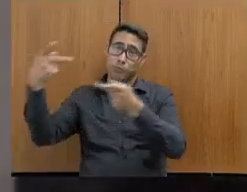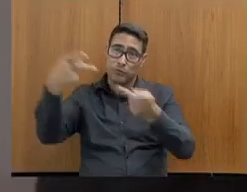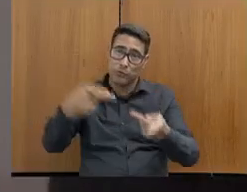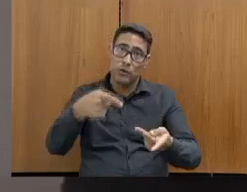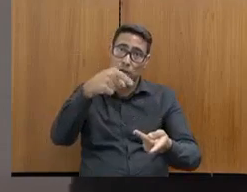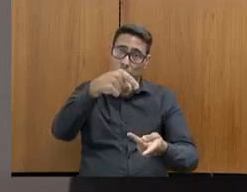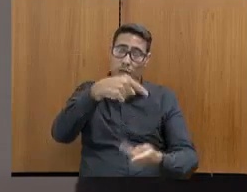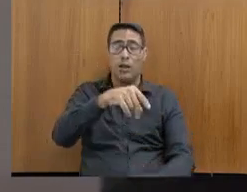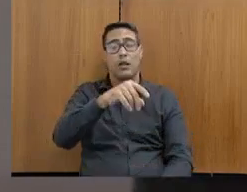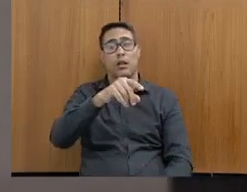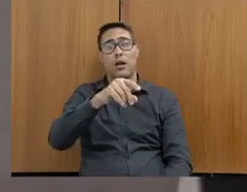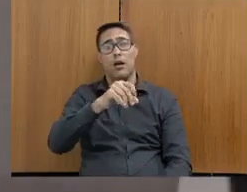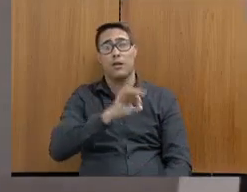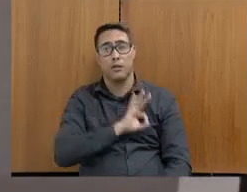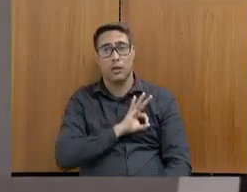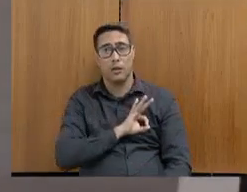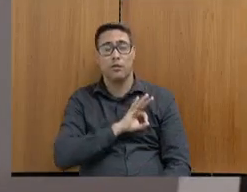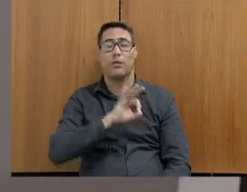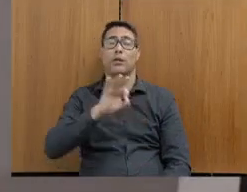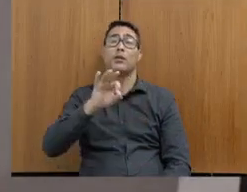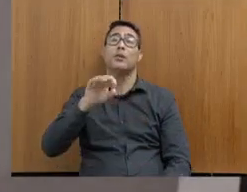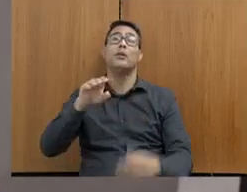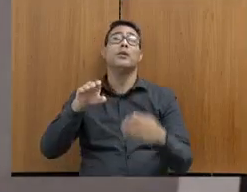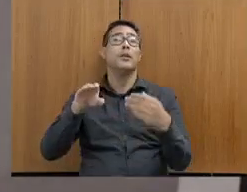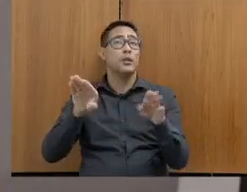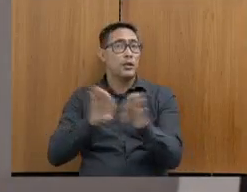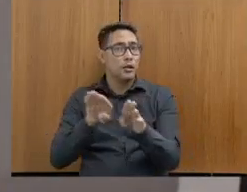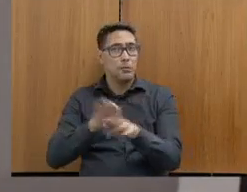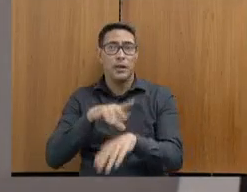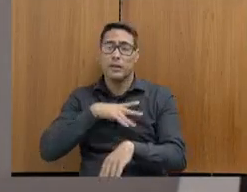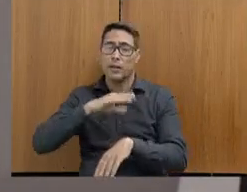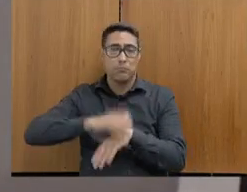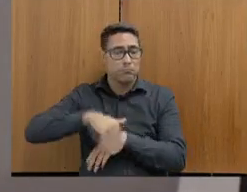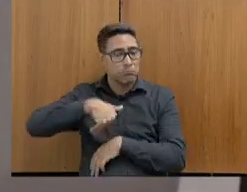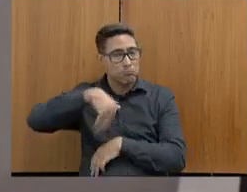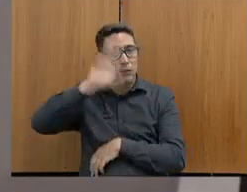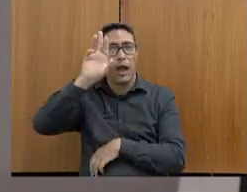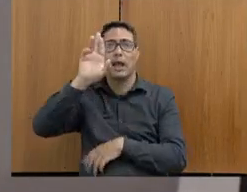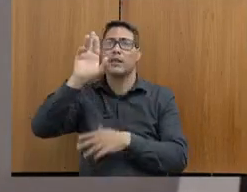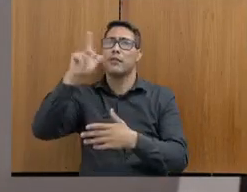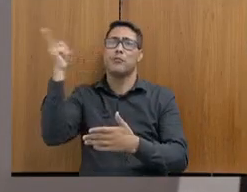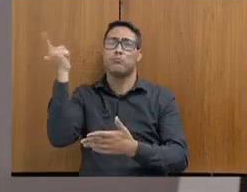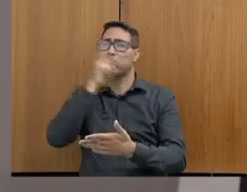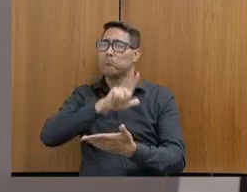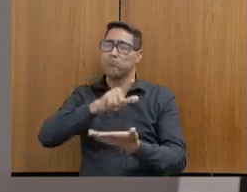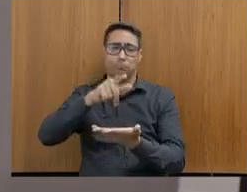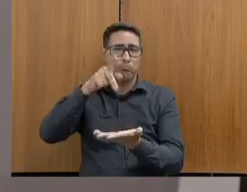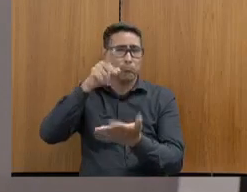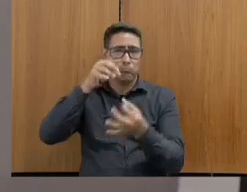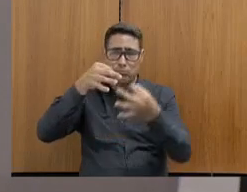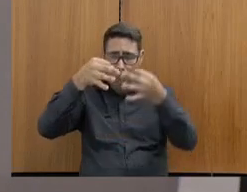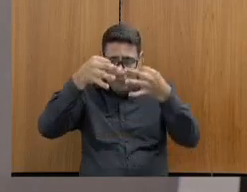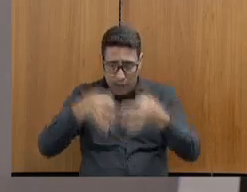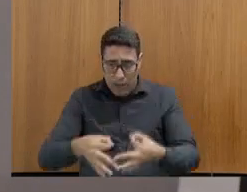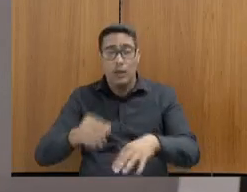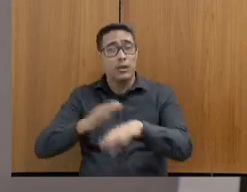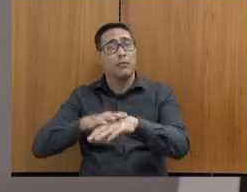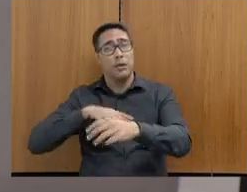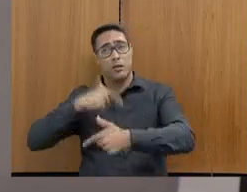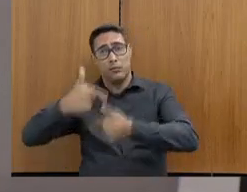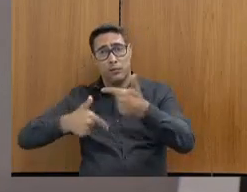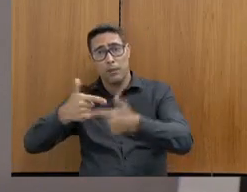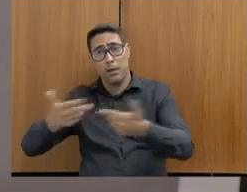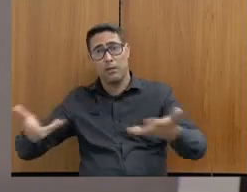e que tem uma maior efetividade e com as condições é de trabalho né adequadas aos nossos servidores